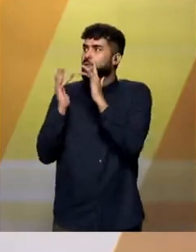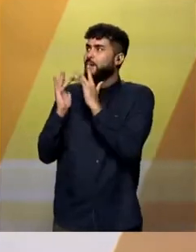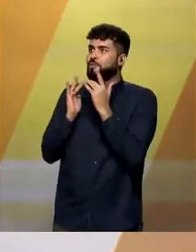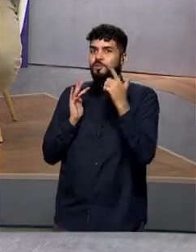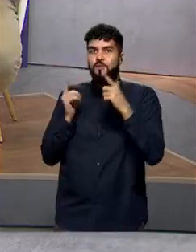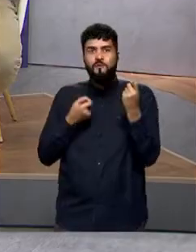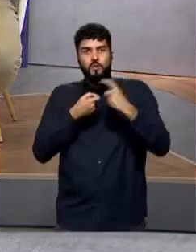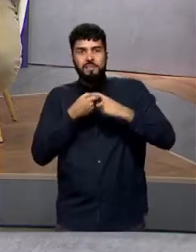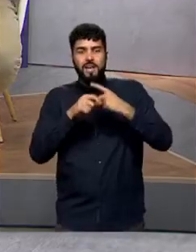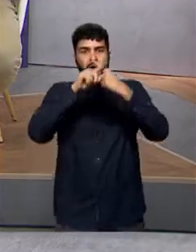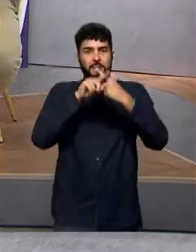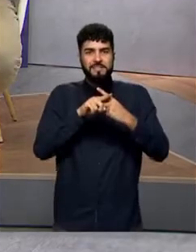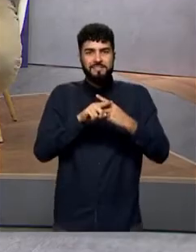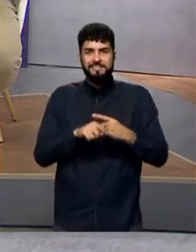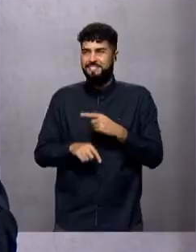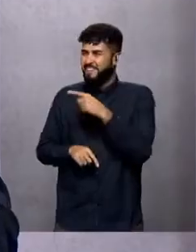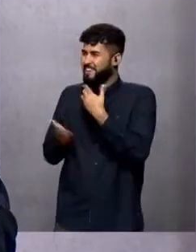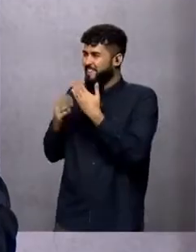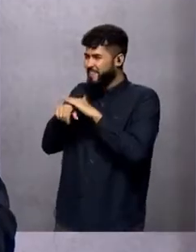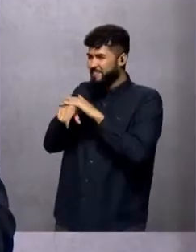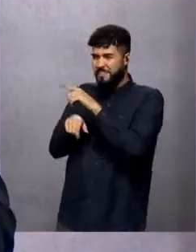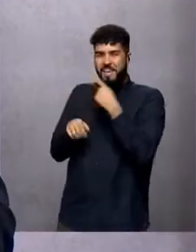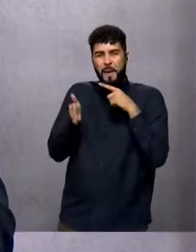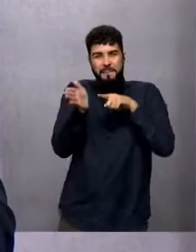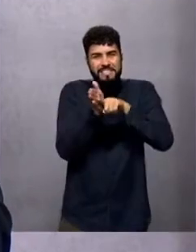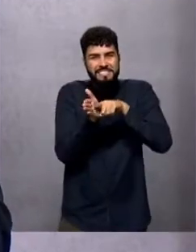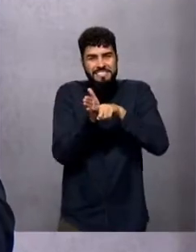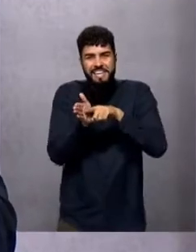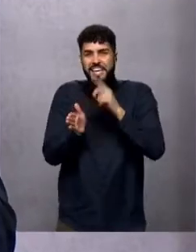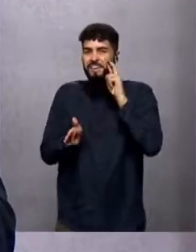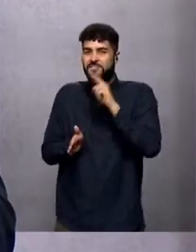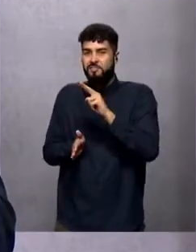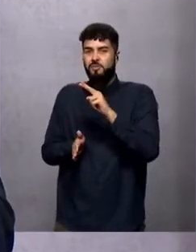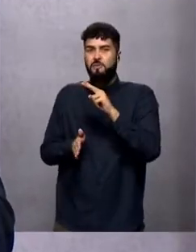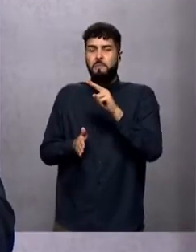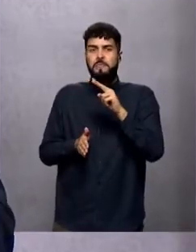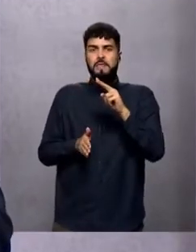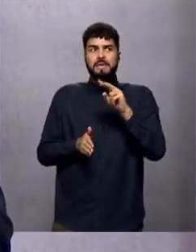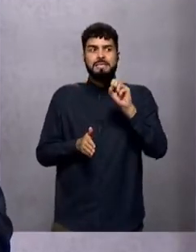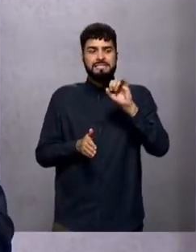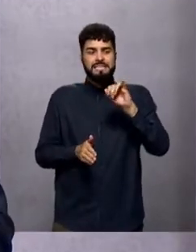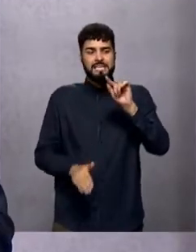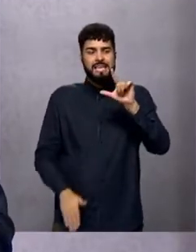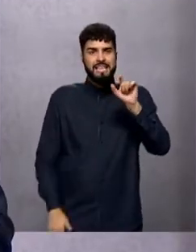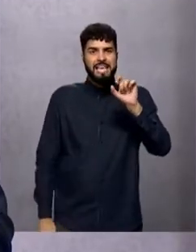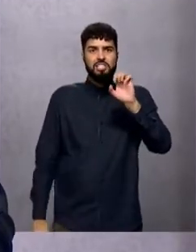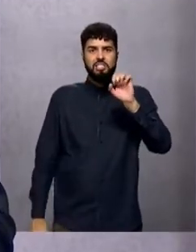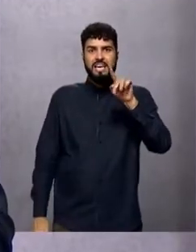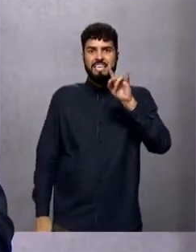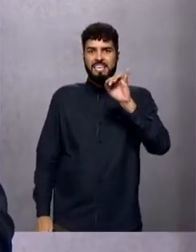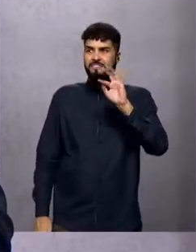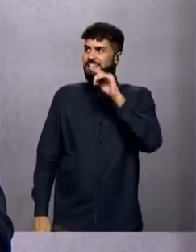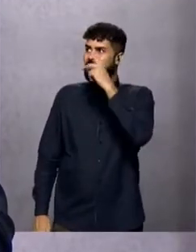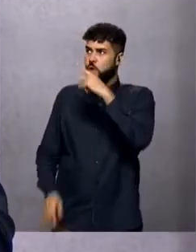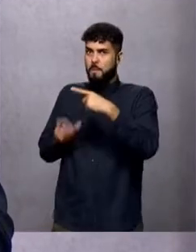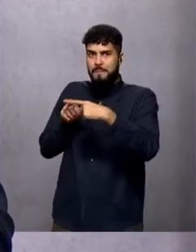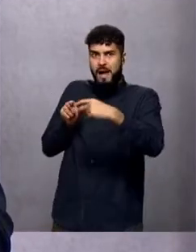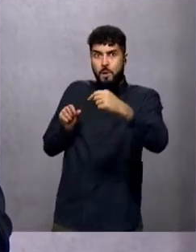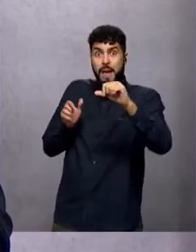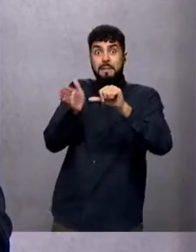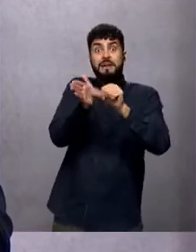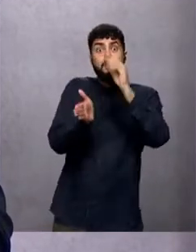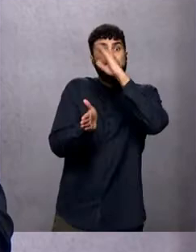competições em que estava conversando você disse que foi pesquisar e que viu que no single skiff que é o seu barco é uma classificação